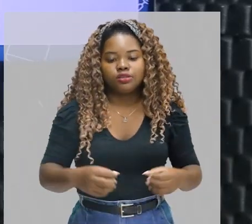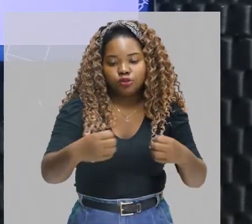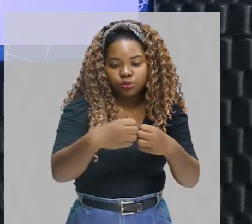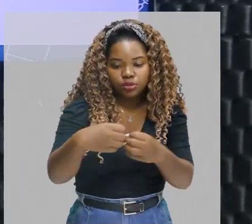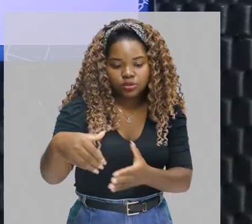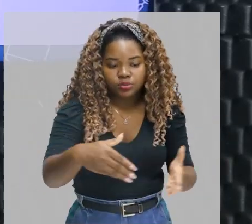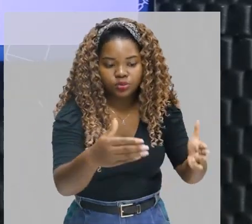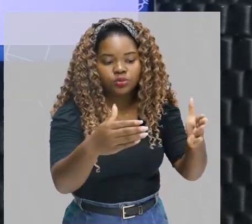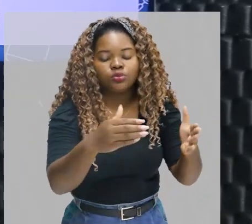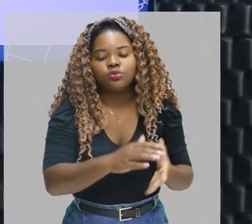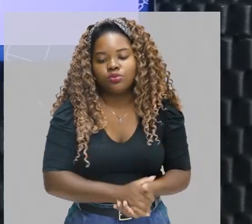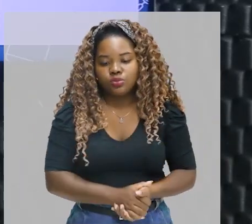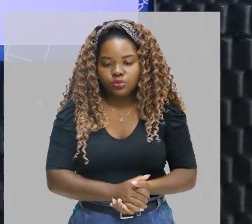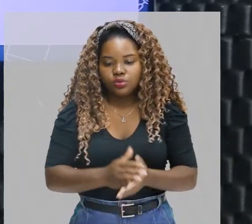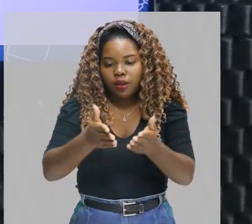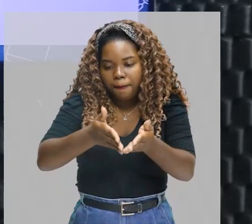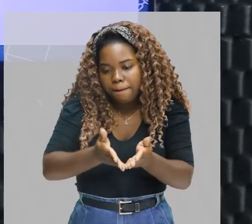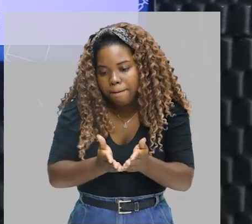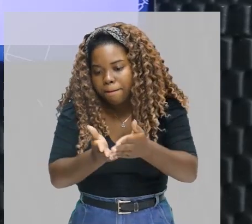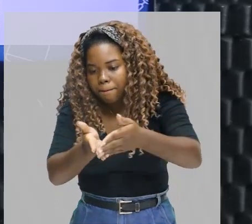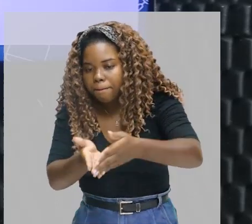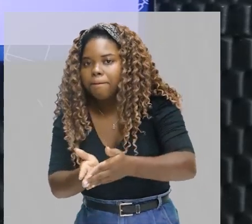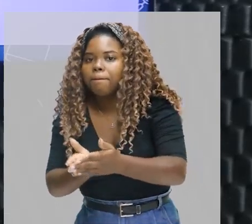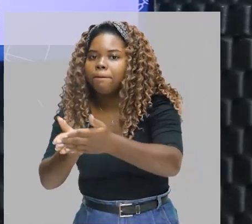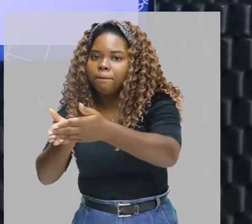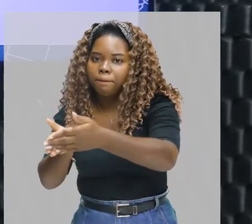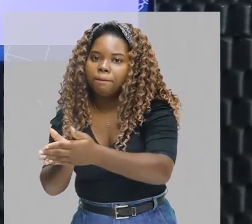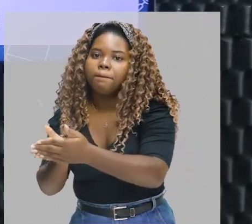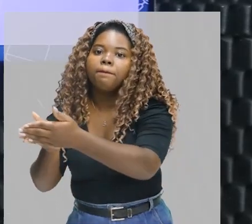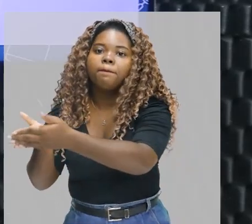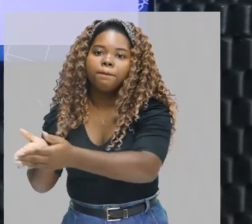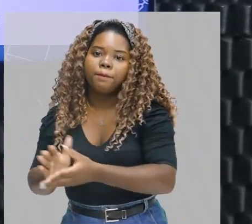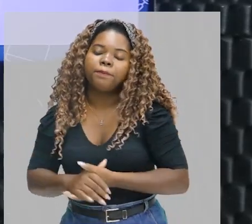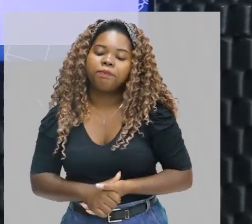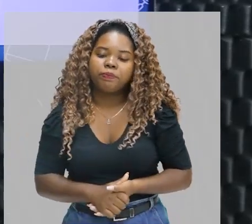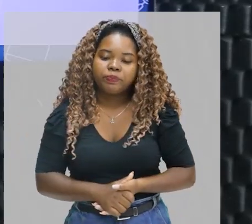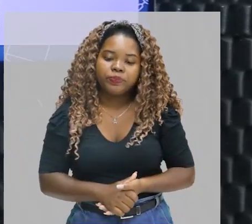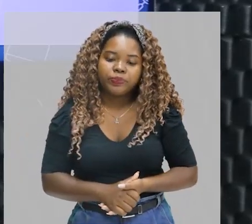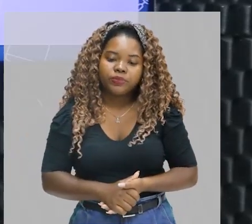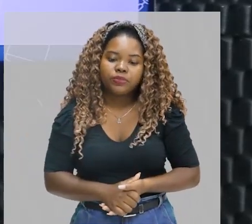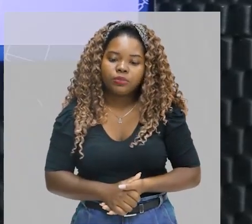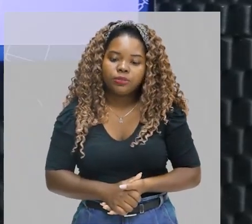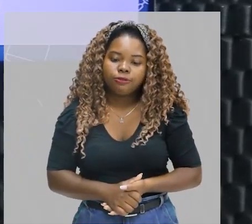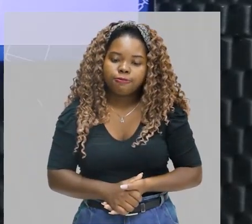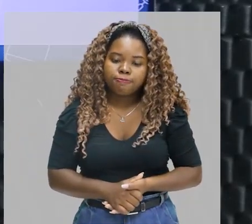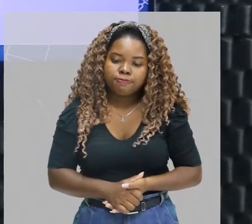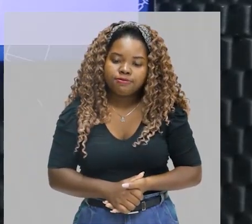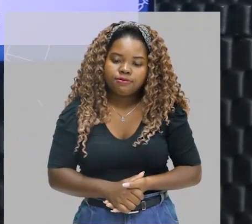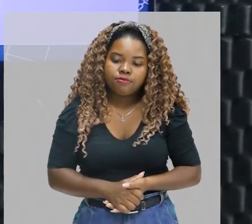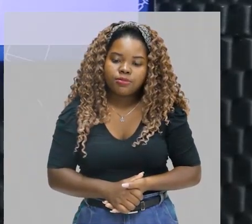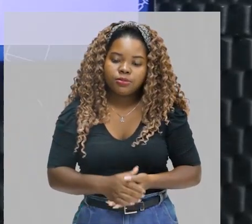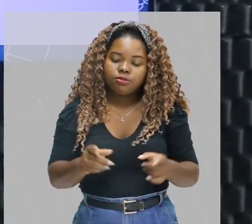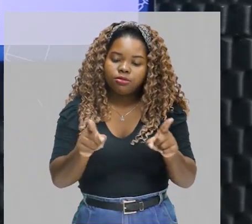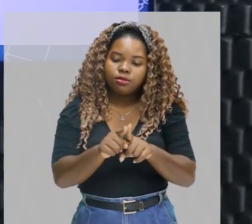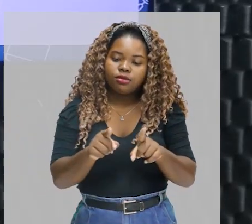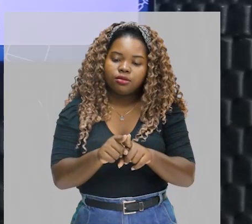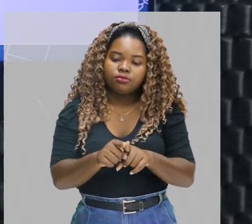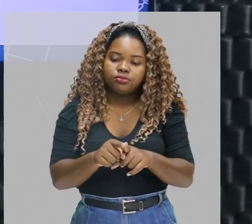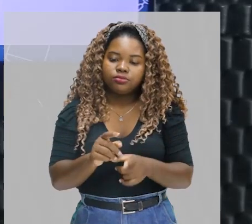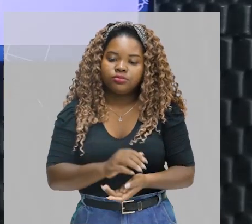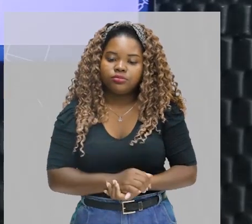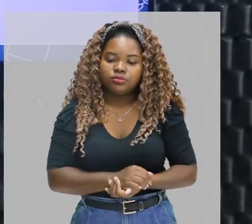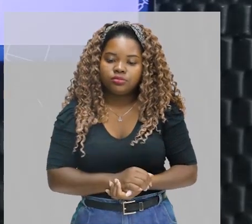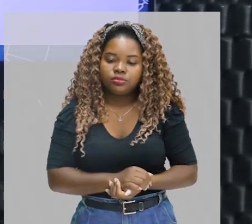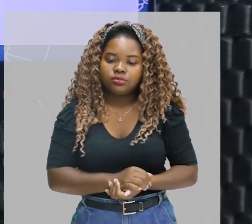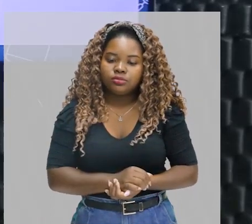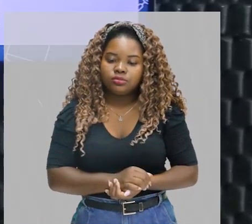saída, né? Das embarcações. Isso vem muito depois, logicamente. E também